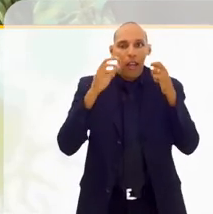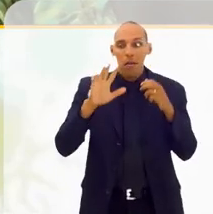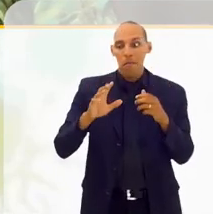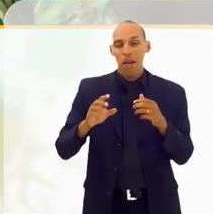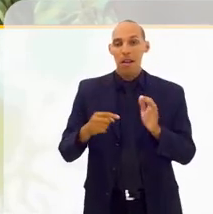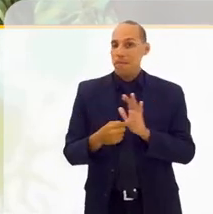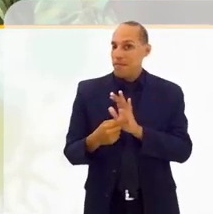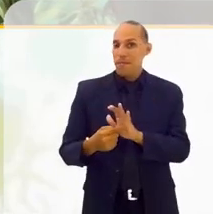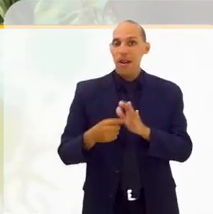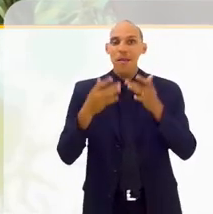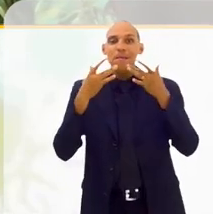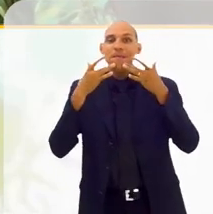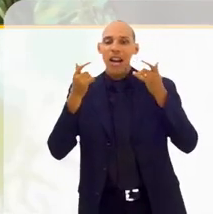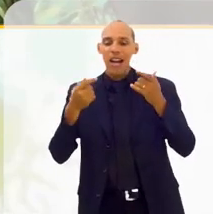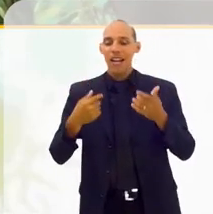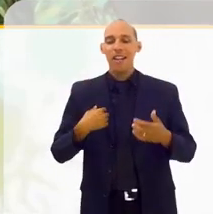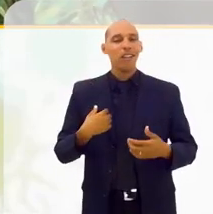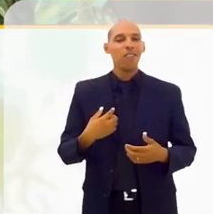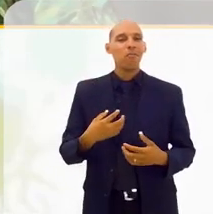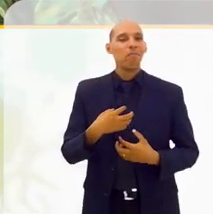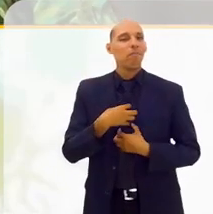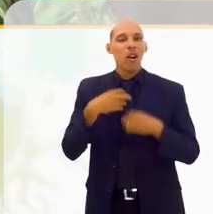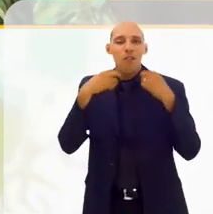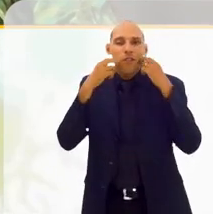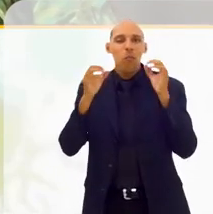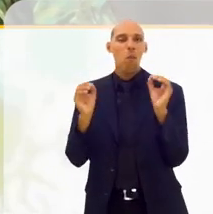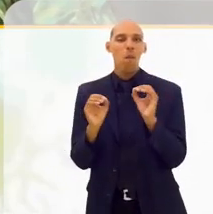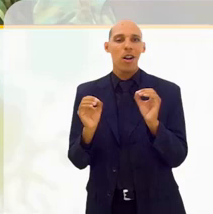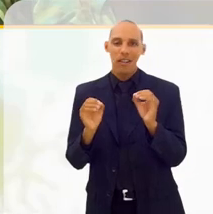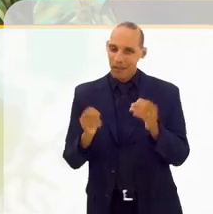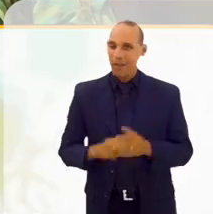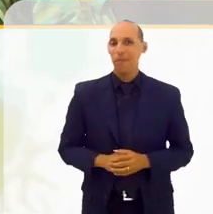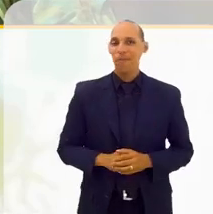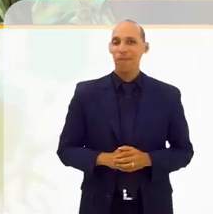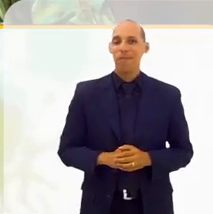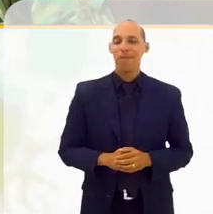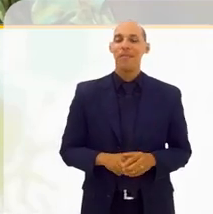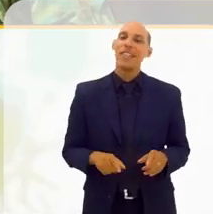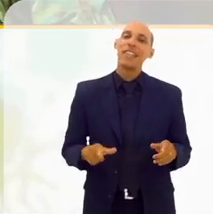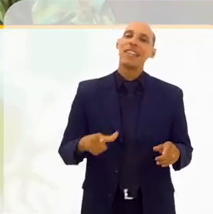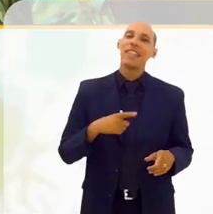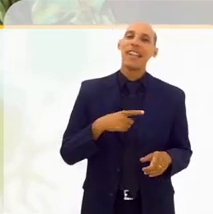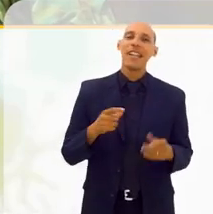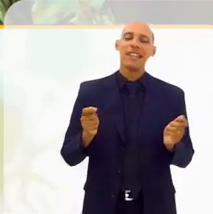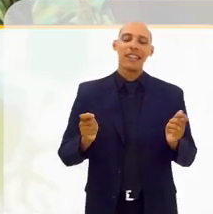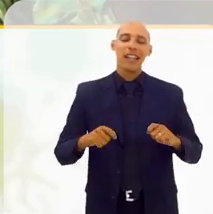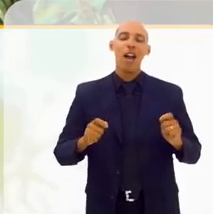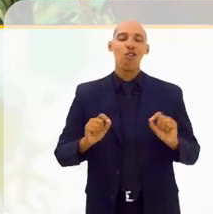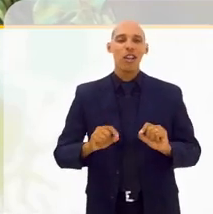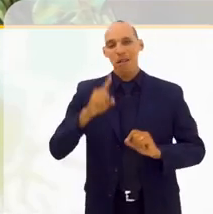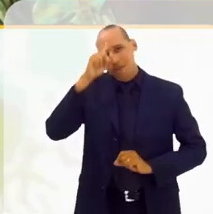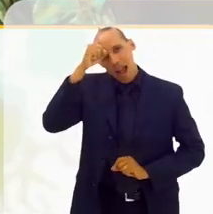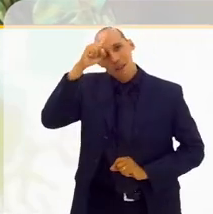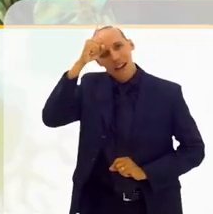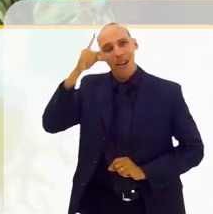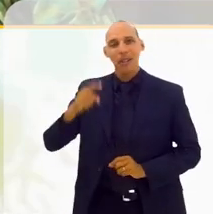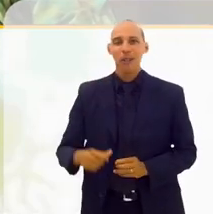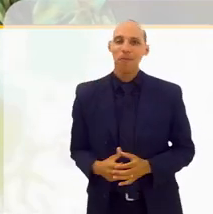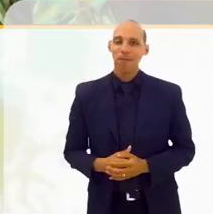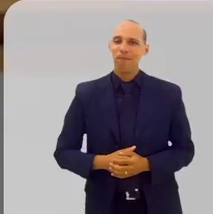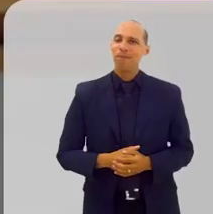engraçado isso eu acho que o gelo saque tinha Sim essa questão do bullying Mas tinha uma abertura muito grande para